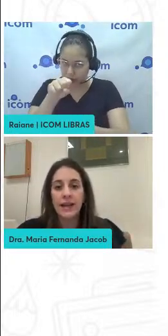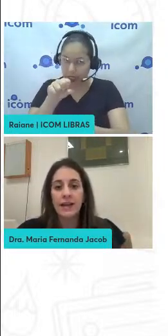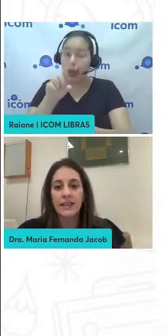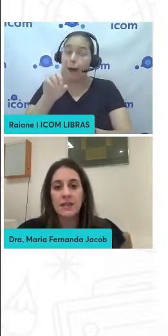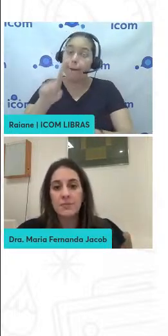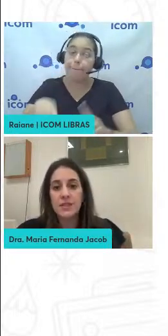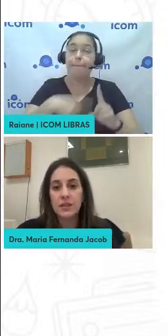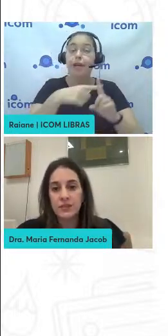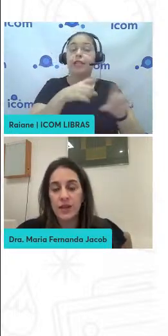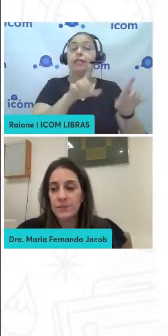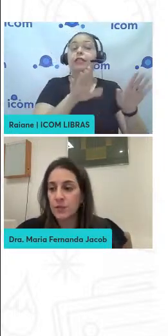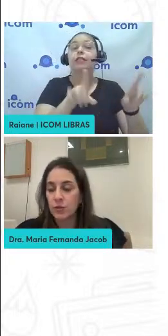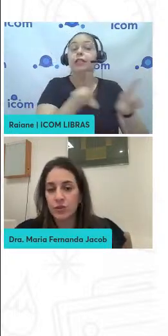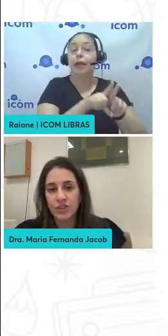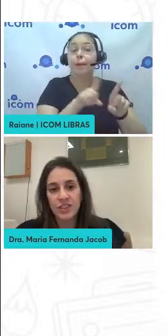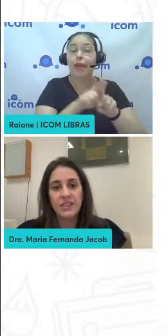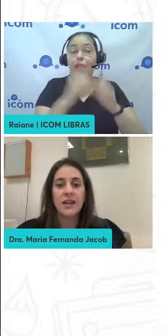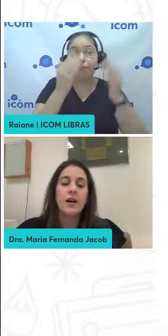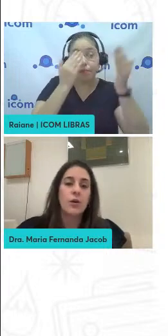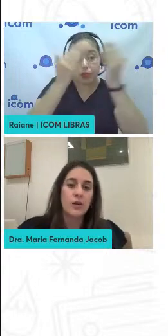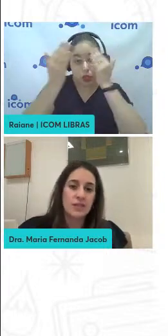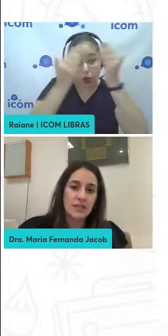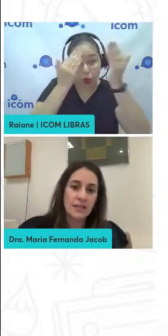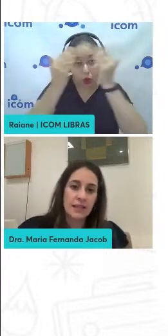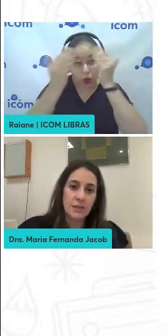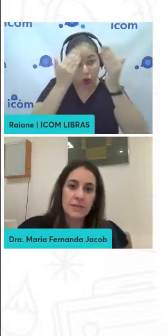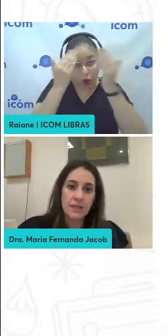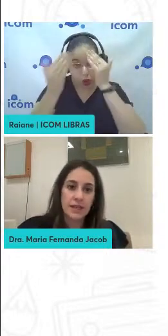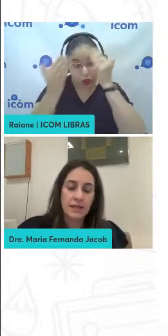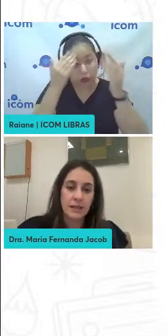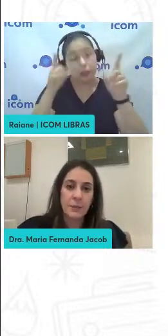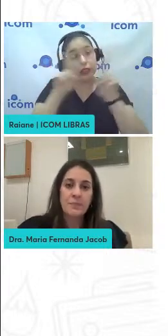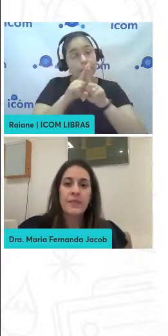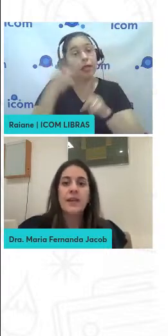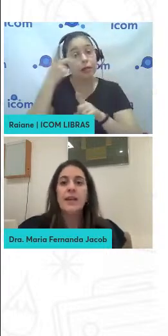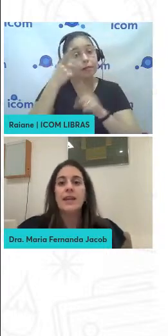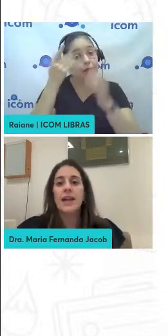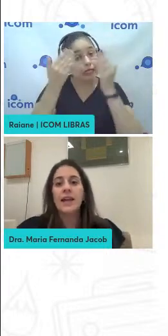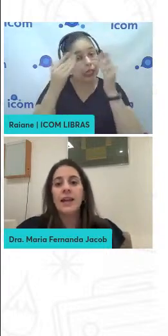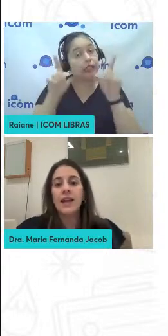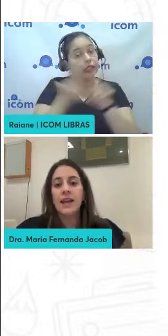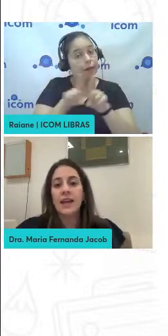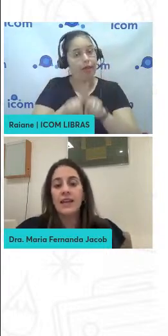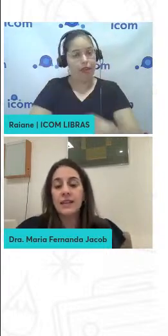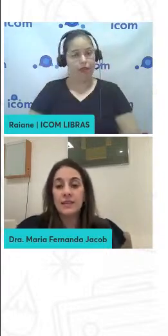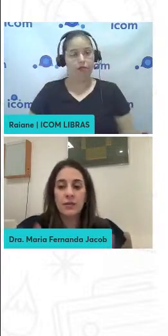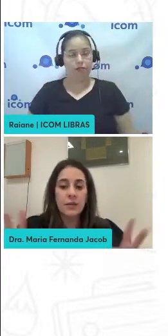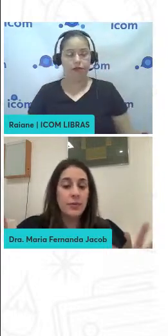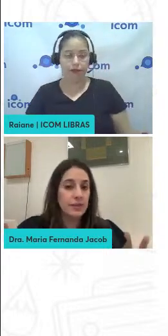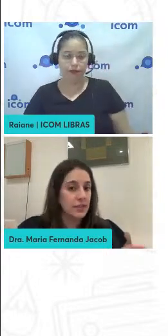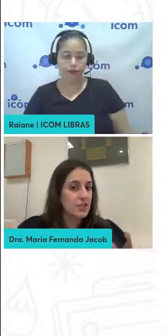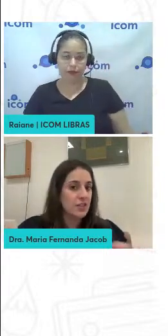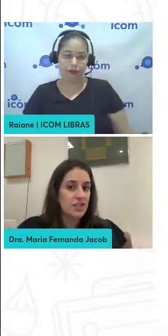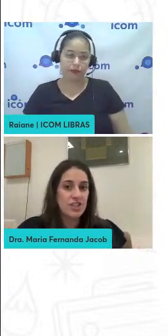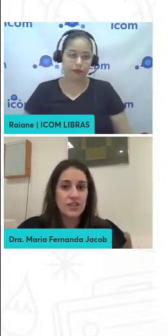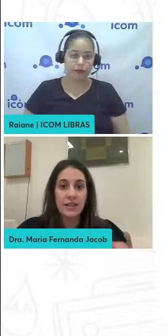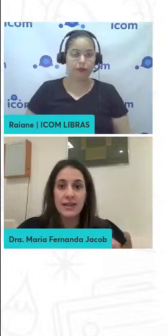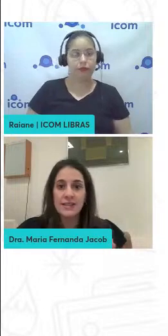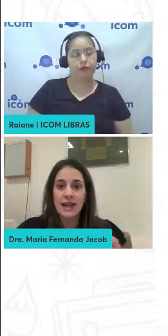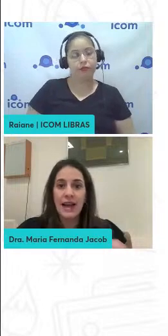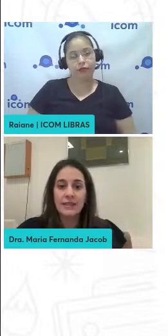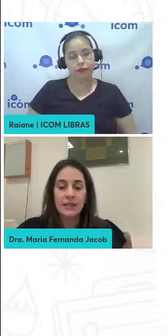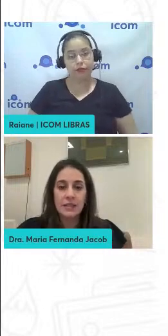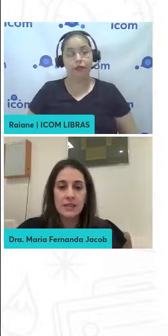um colega da psicologia ou às vezes até da psiquiatria. Então é importante da gente